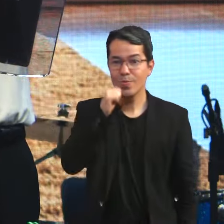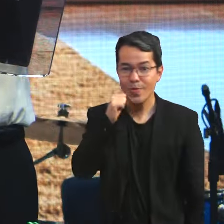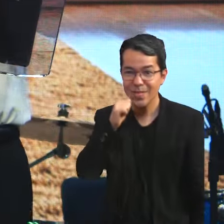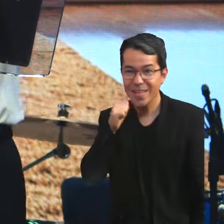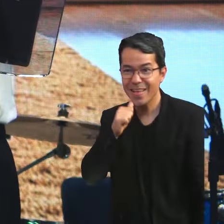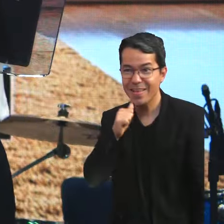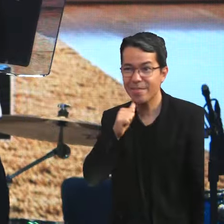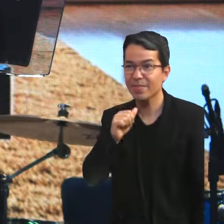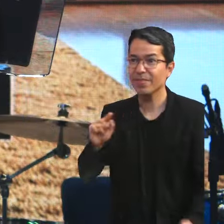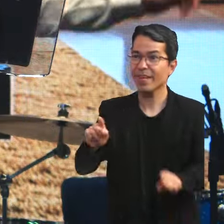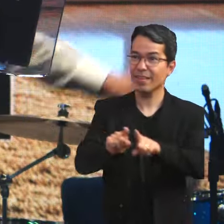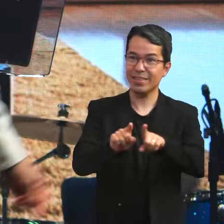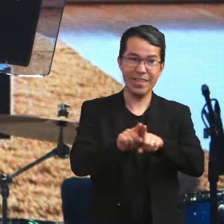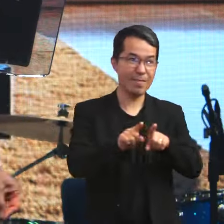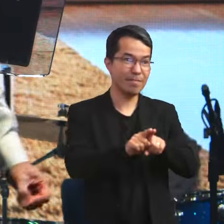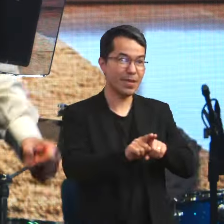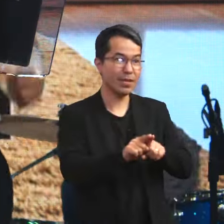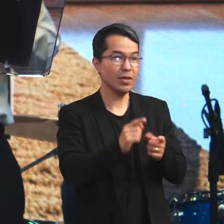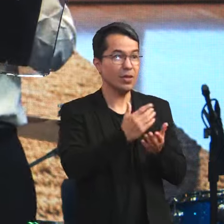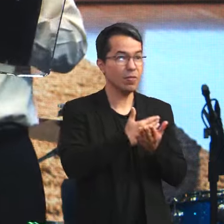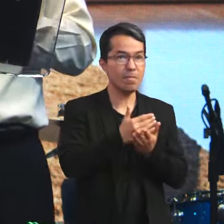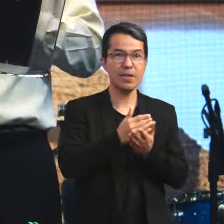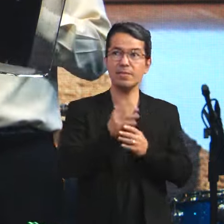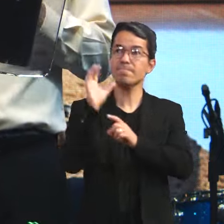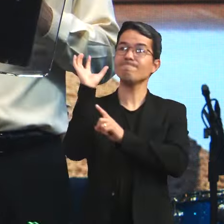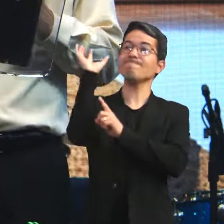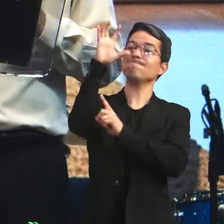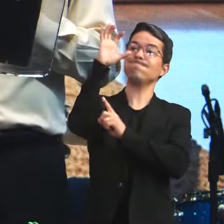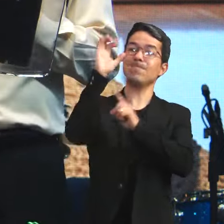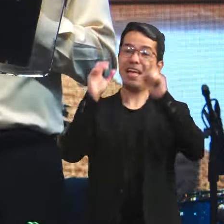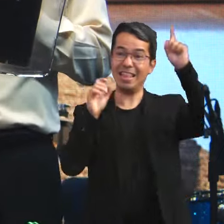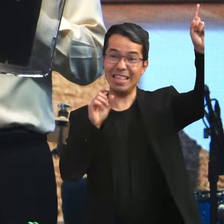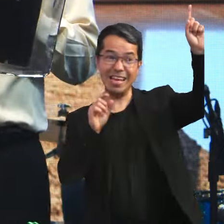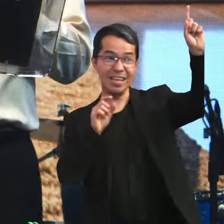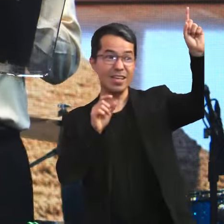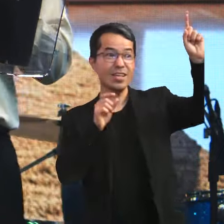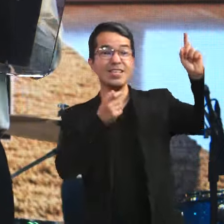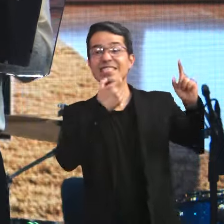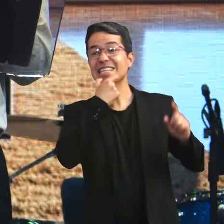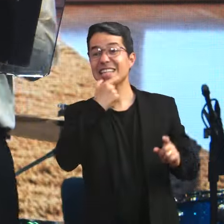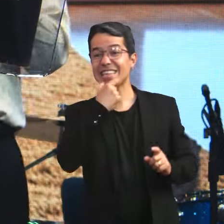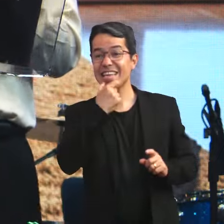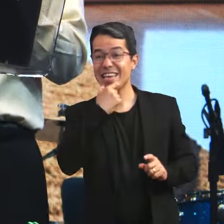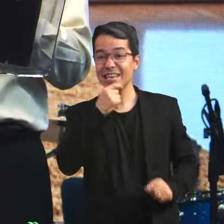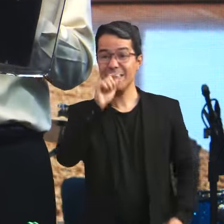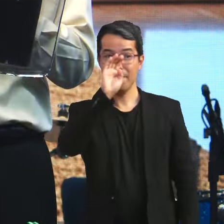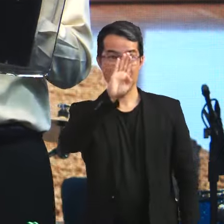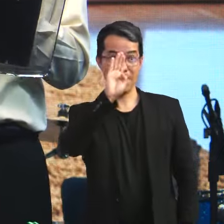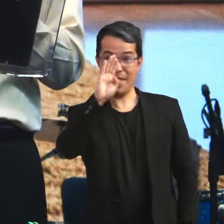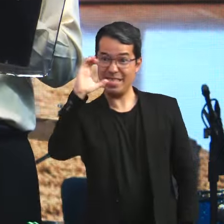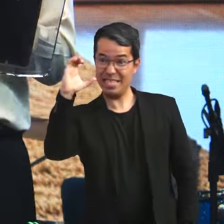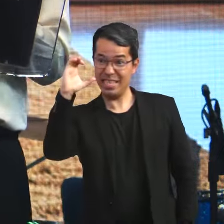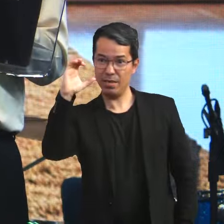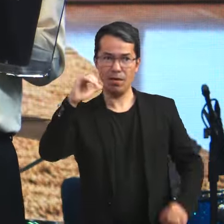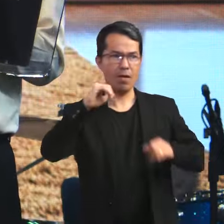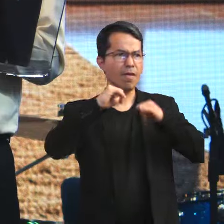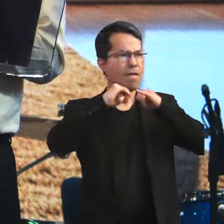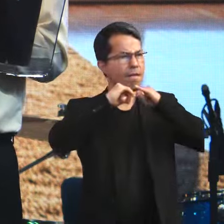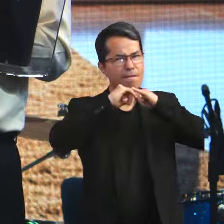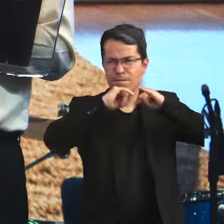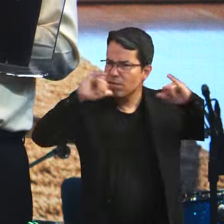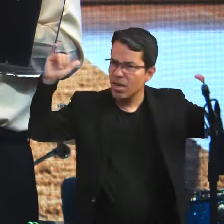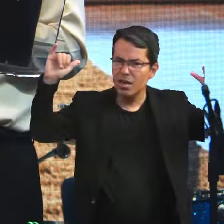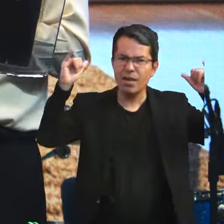asis BBC de Londres então feé Lando que erando